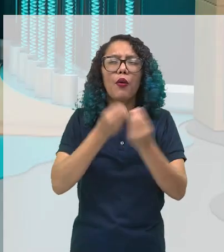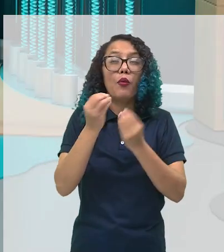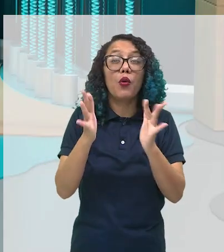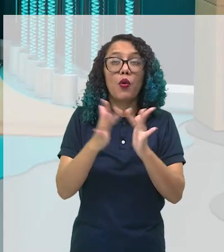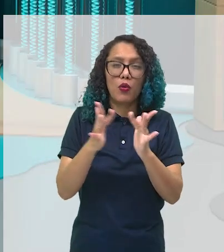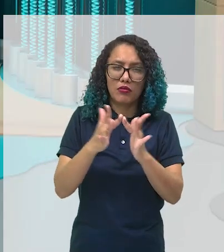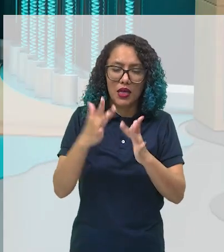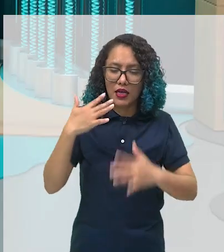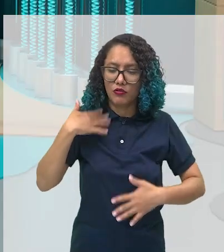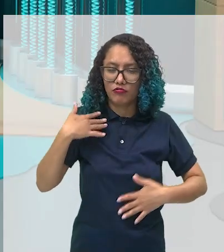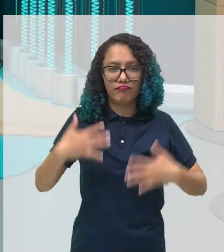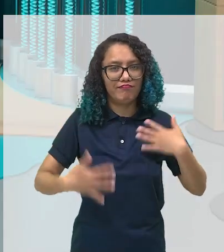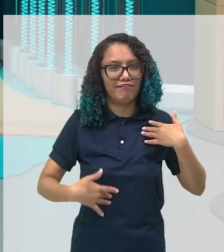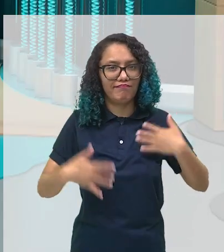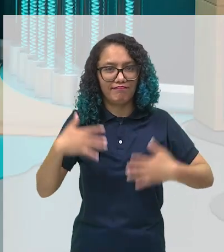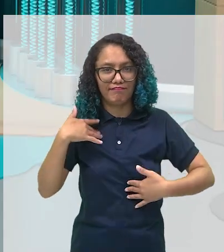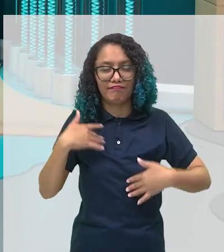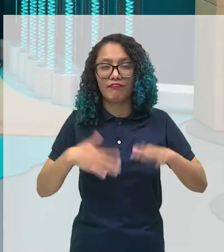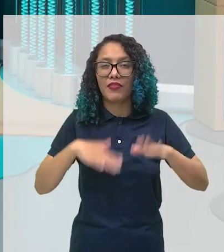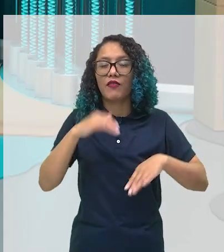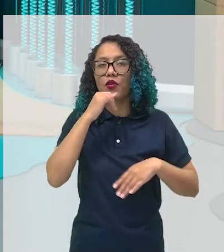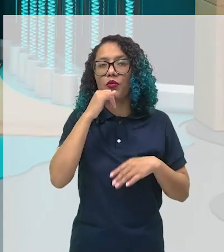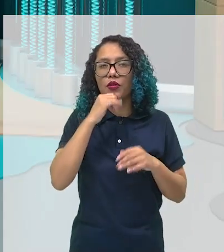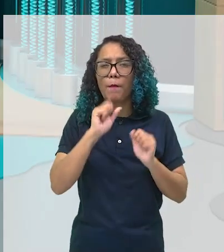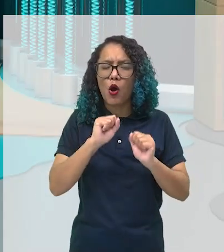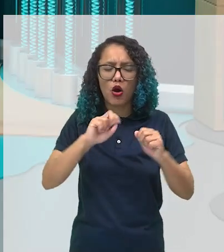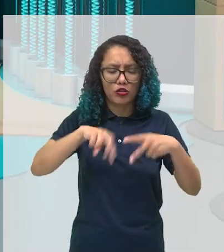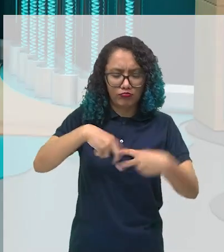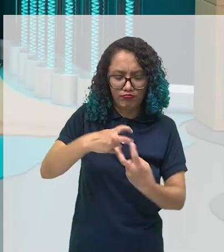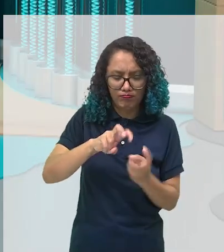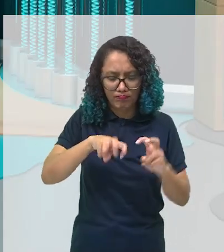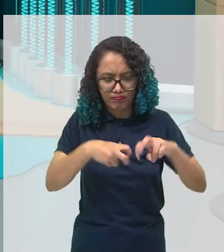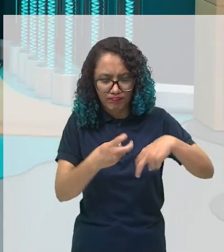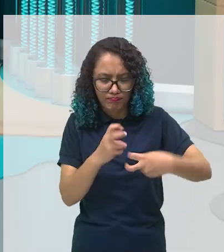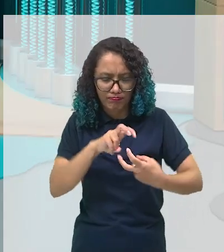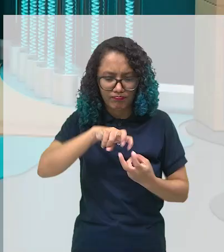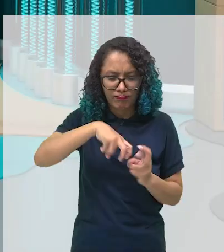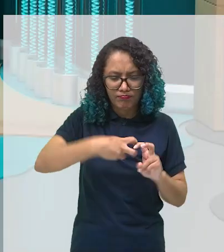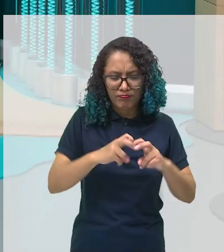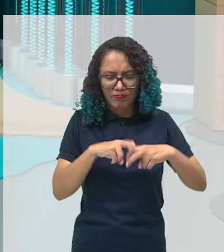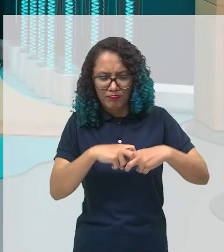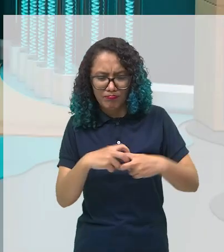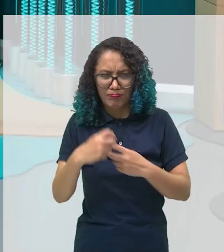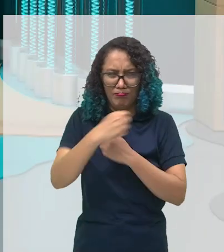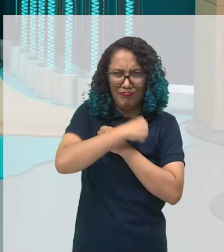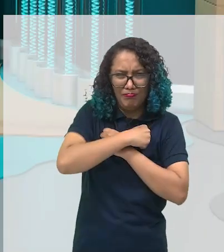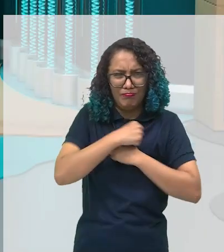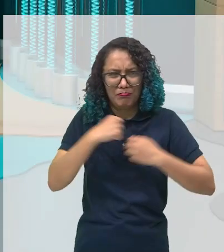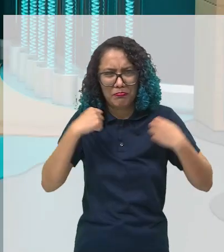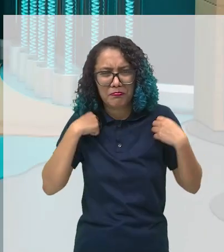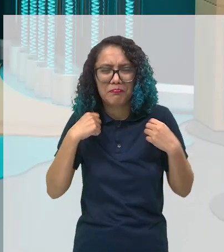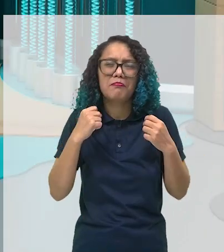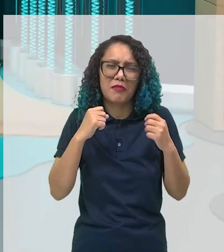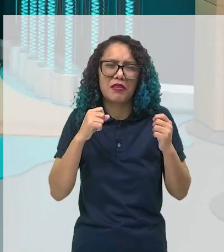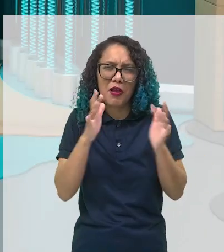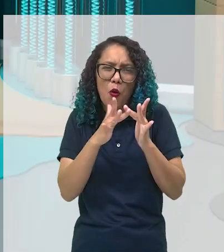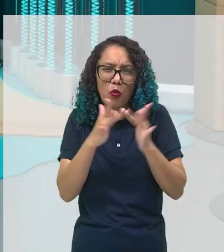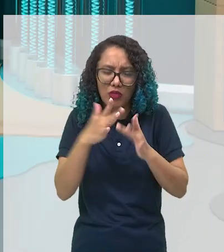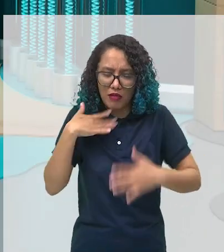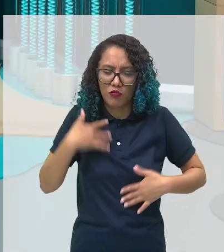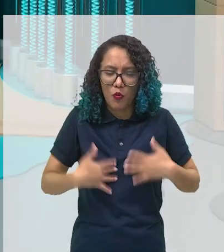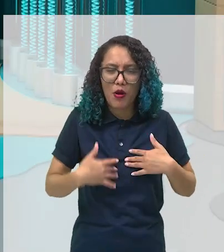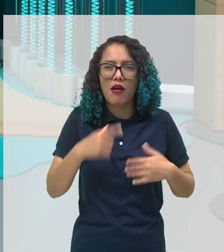físico, né? E muitas vezes a pessoa vai ali para o chão, enrola e agarra e não sei o que mais lá.